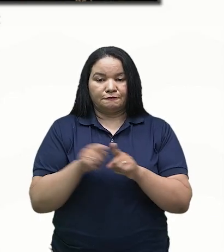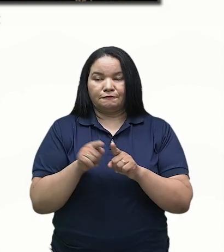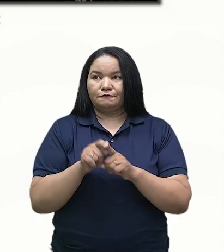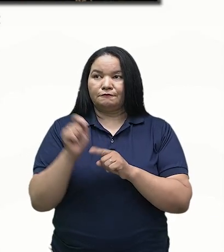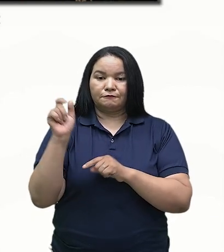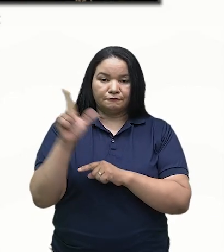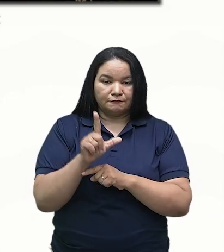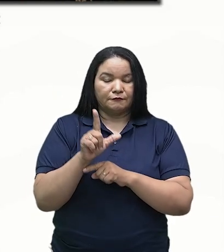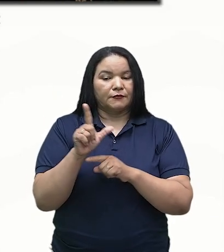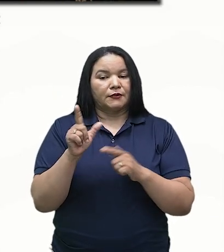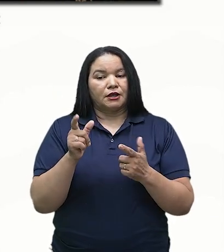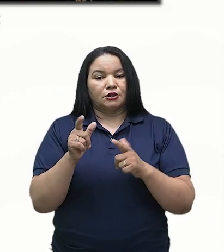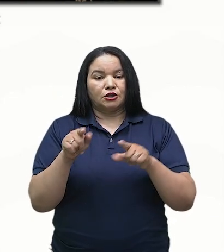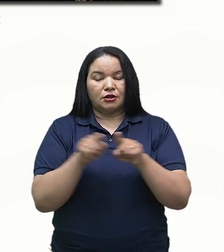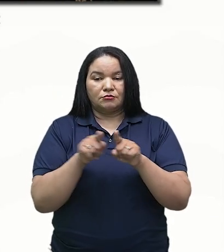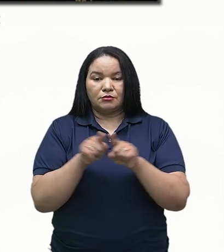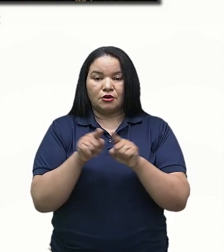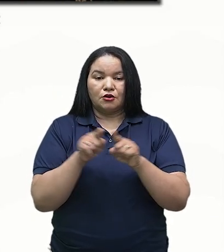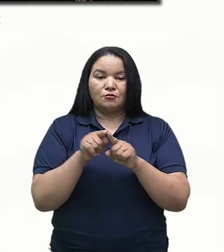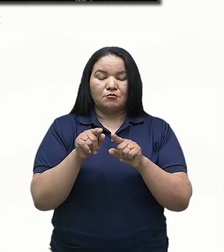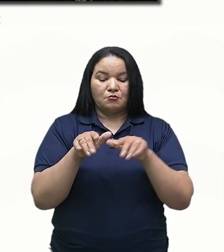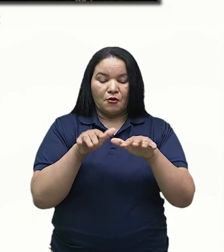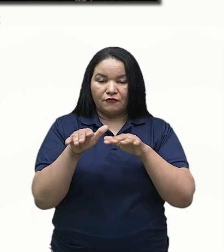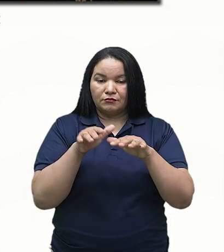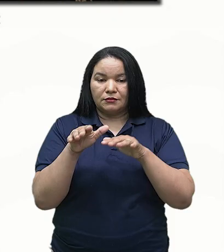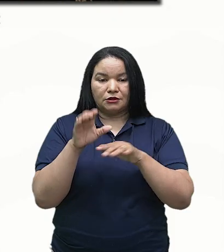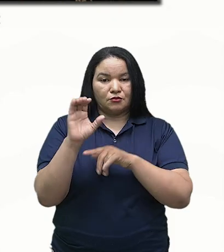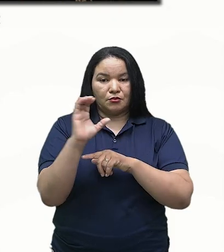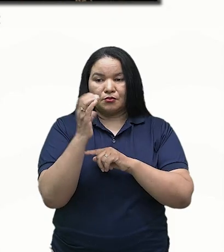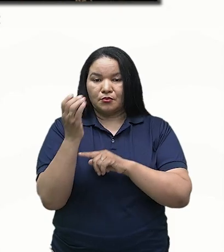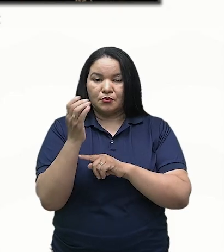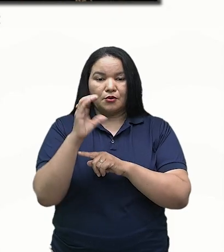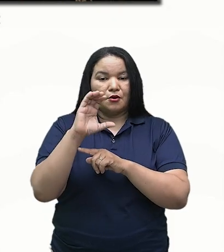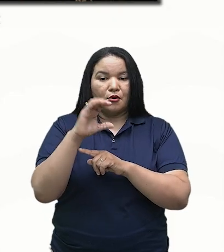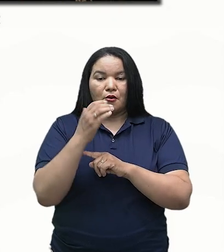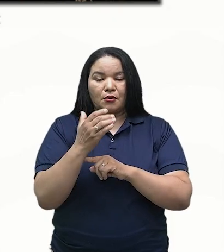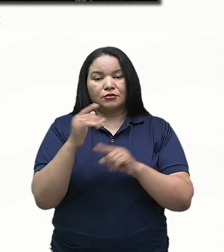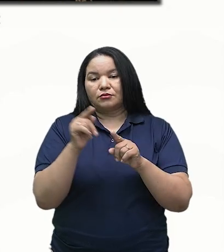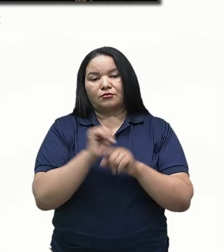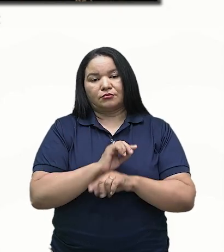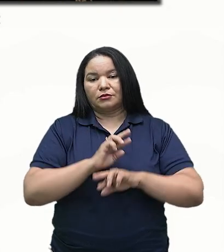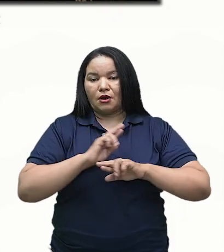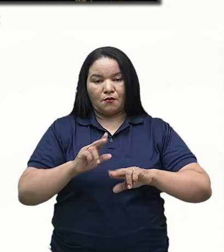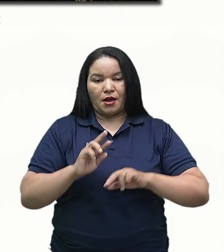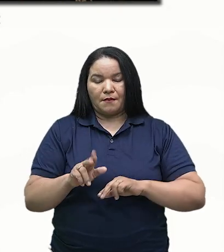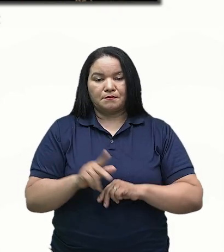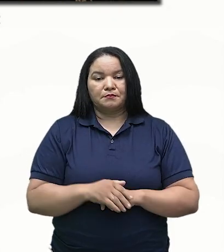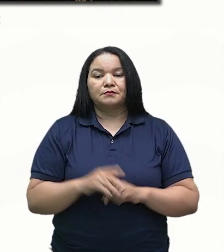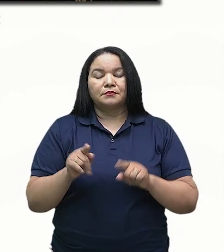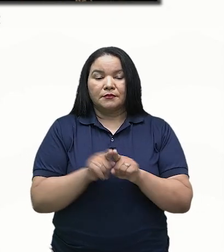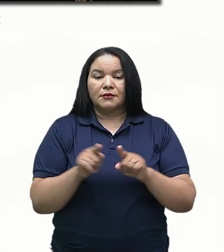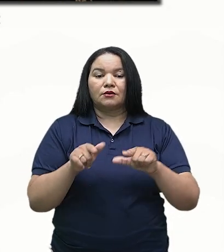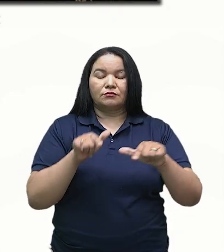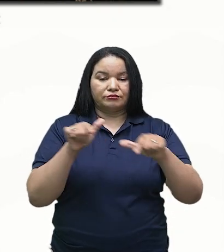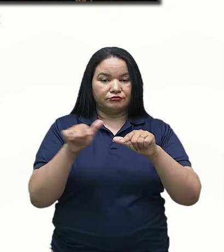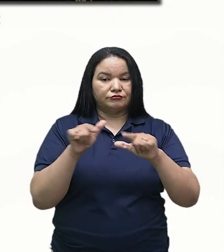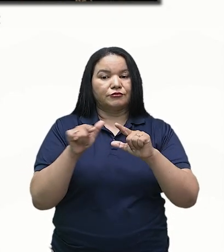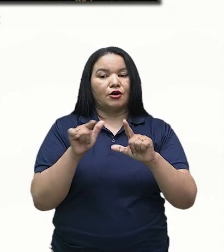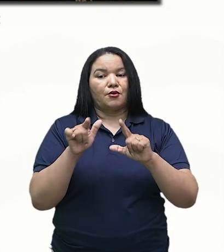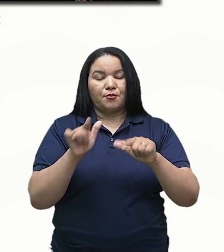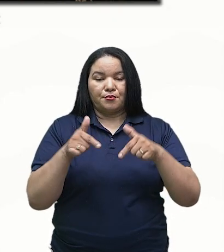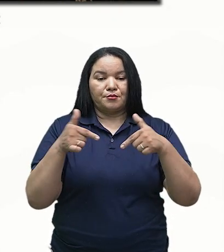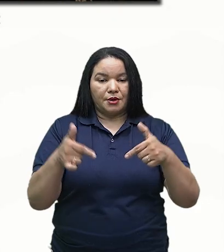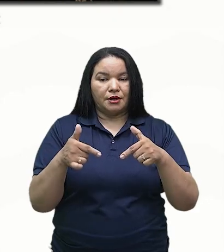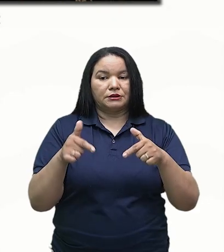ou dos movimentos, né, rotacionais da Terra. Então, aí, ó, ele mostra que, de fato, são as atividades